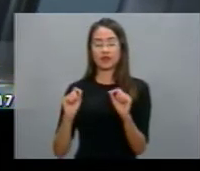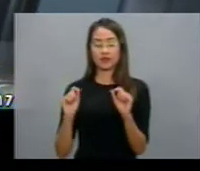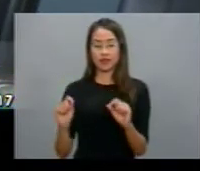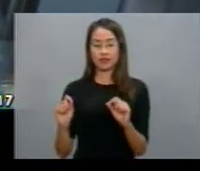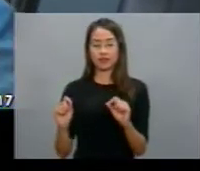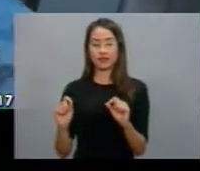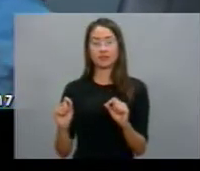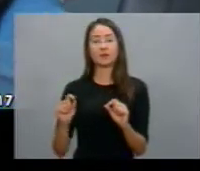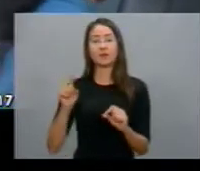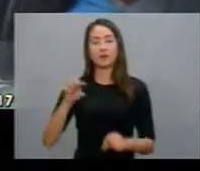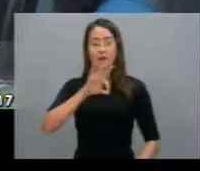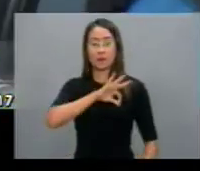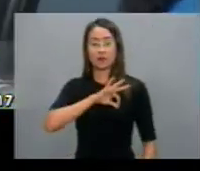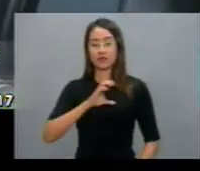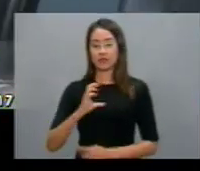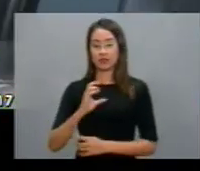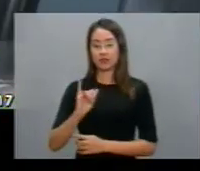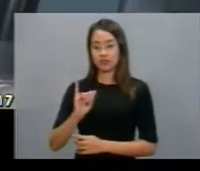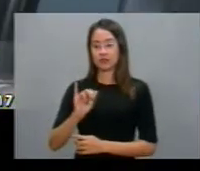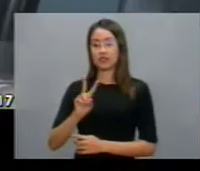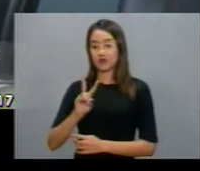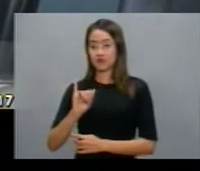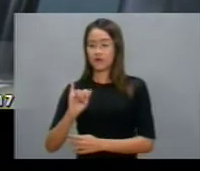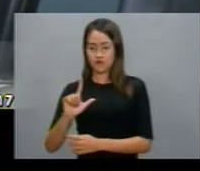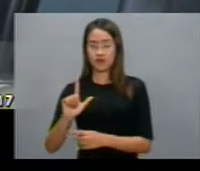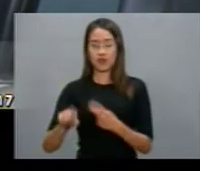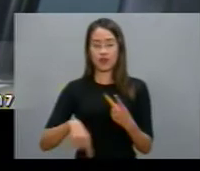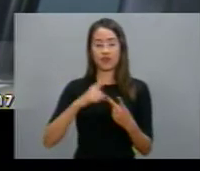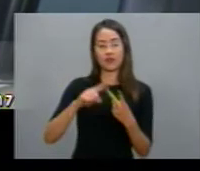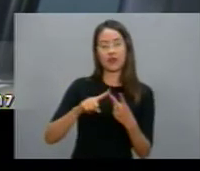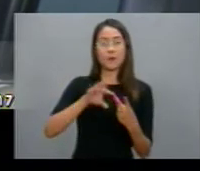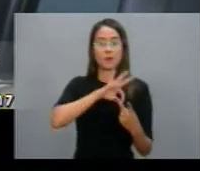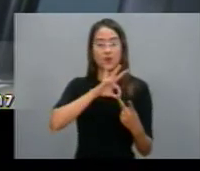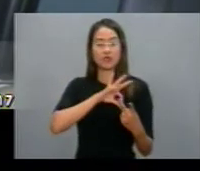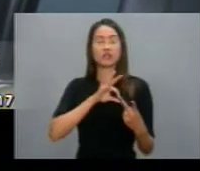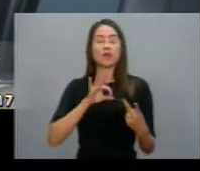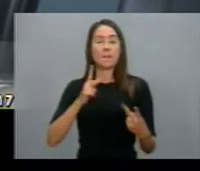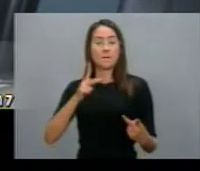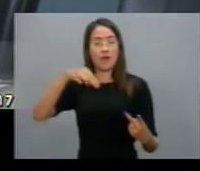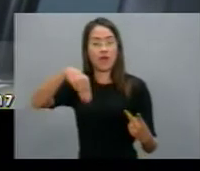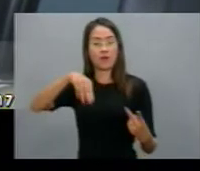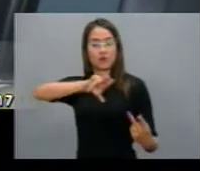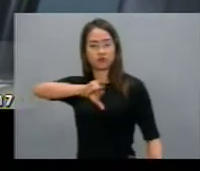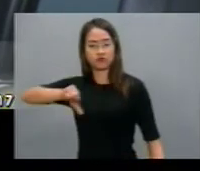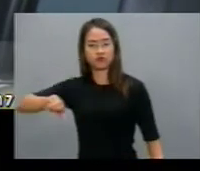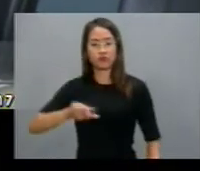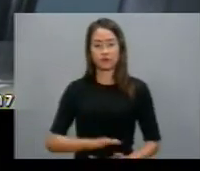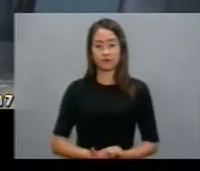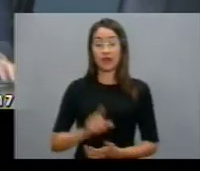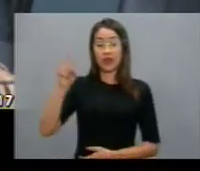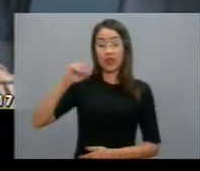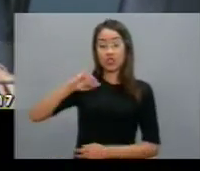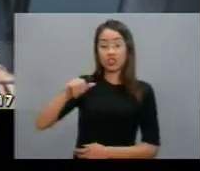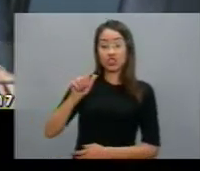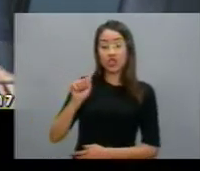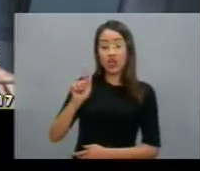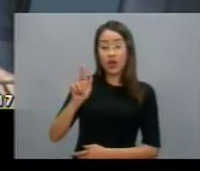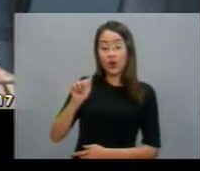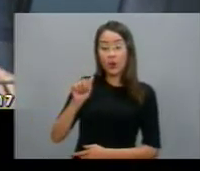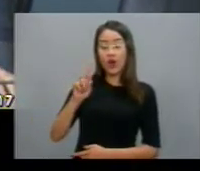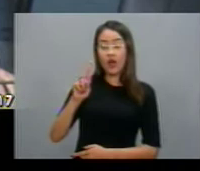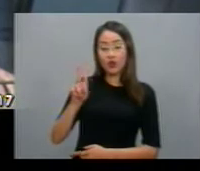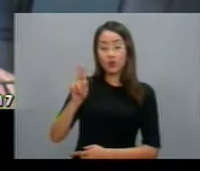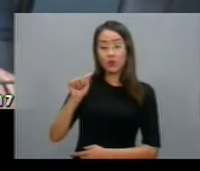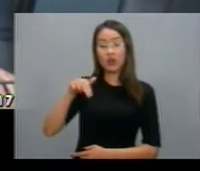Polícia Civil e da Polícia Militar, que foi aquela ação em Jaguaruana, que evitou que um bando de assaltantes, deputada